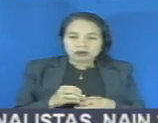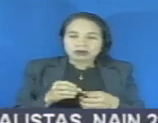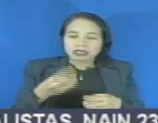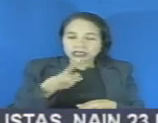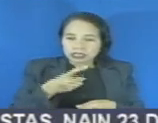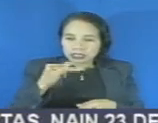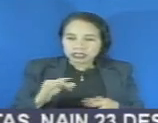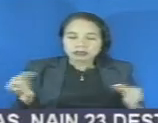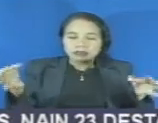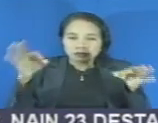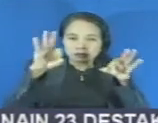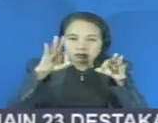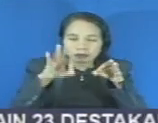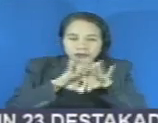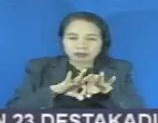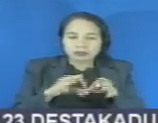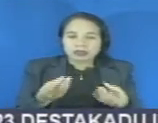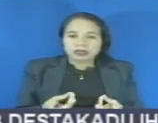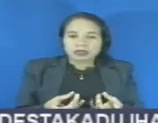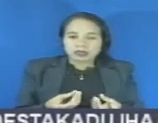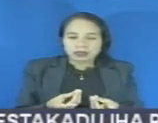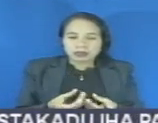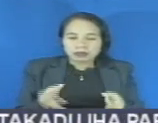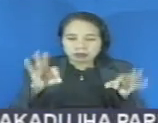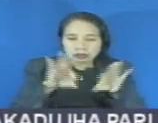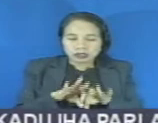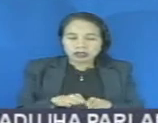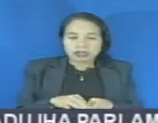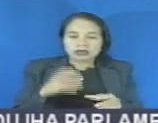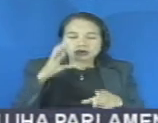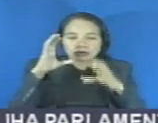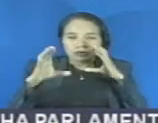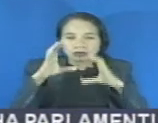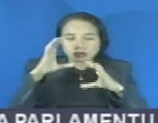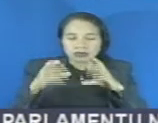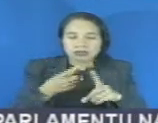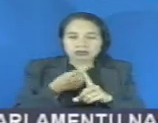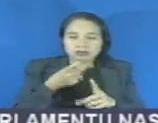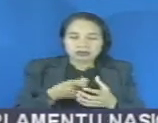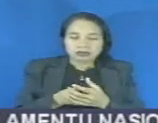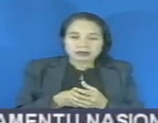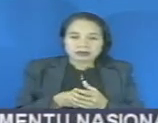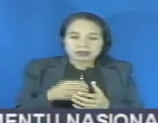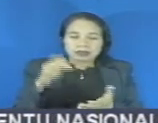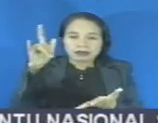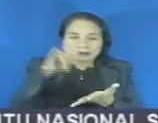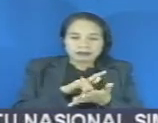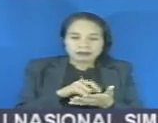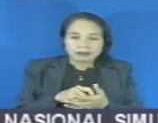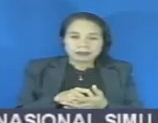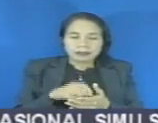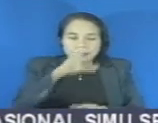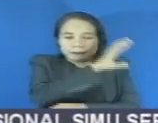dili nem mais importante também ia comunicação que mais husi a roa e mais husi avião Cruz Vermelha Timor-Leste